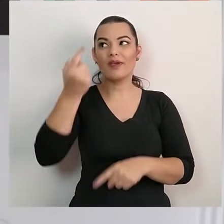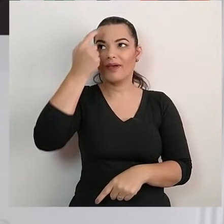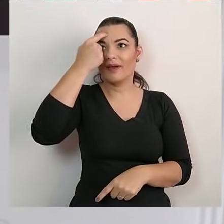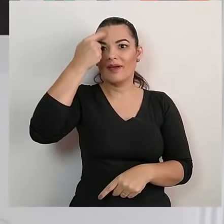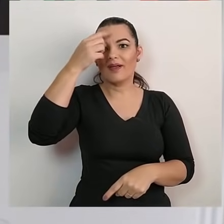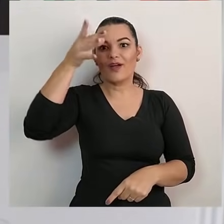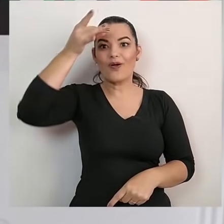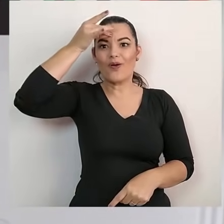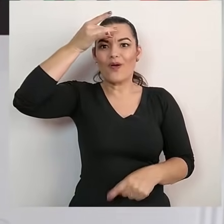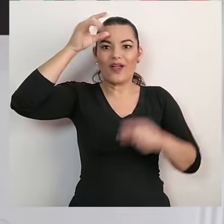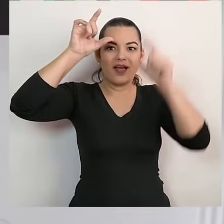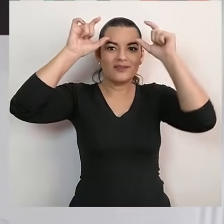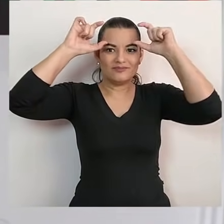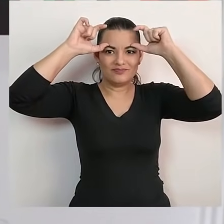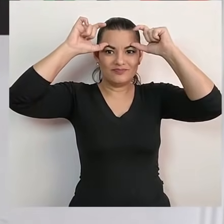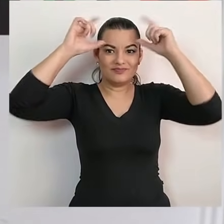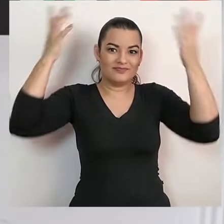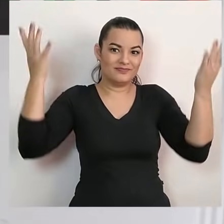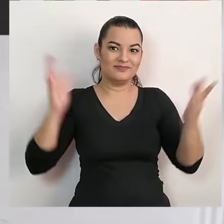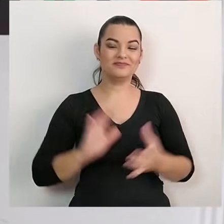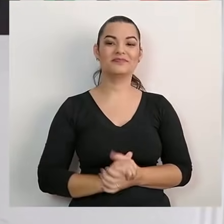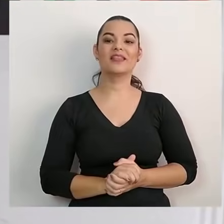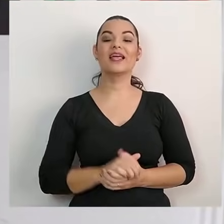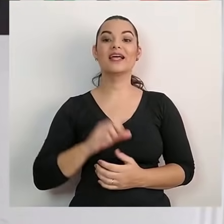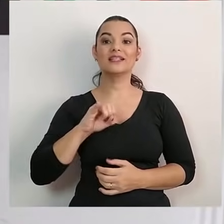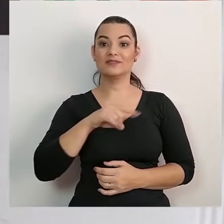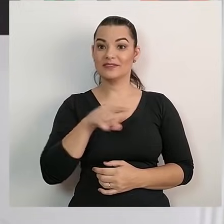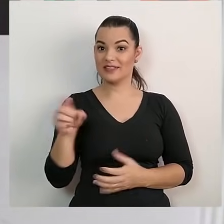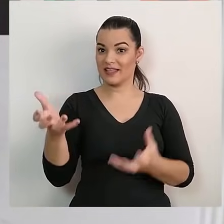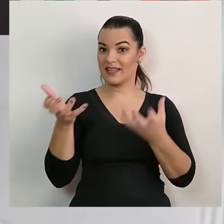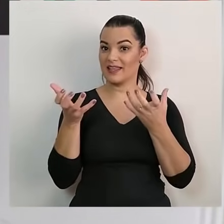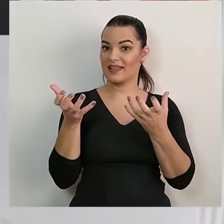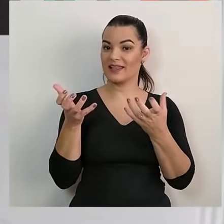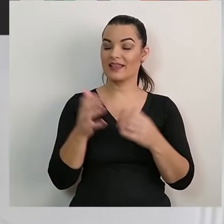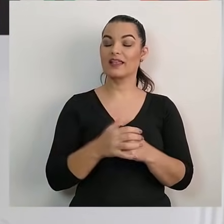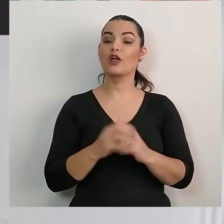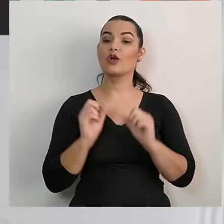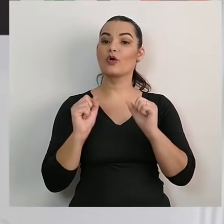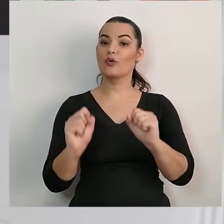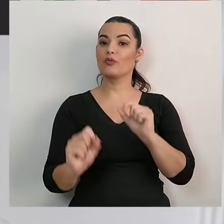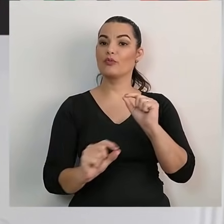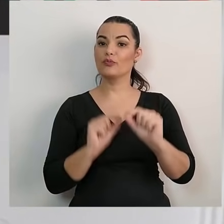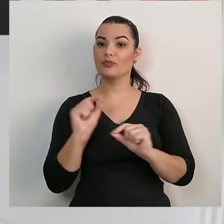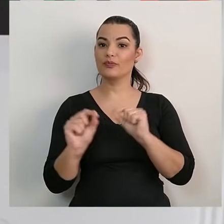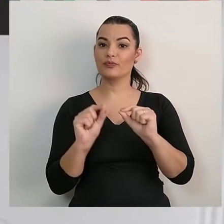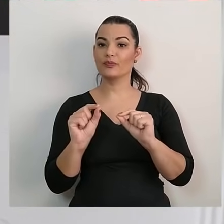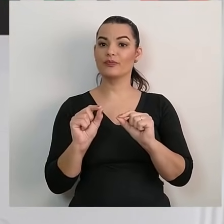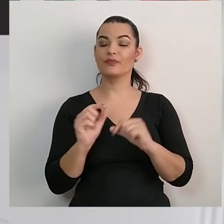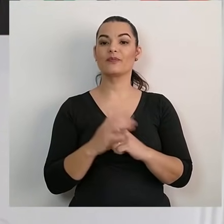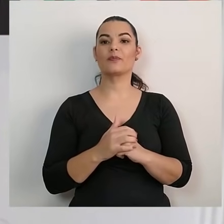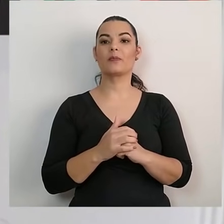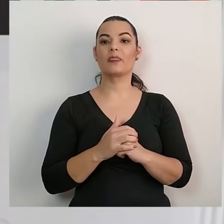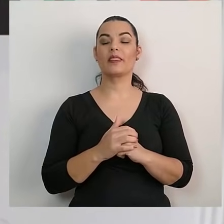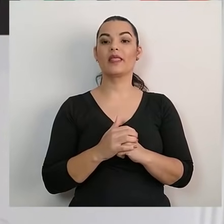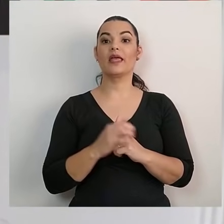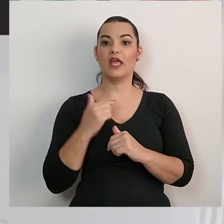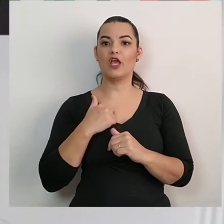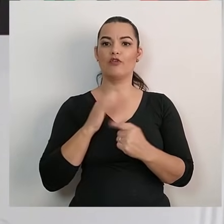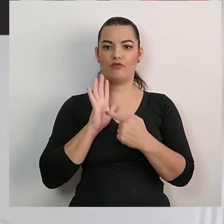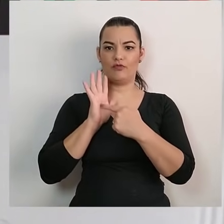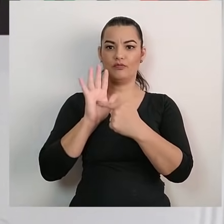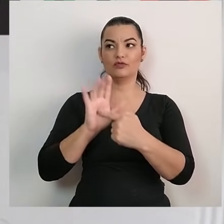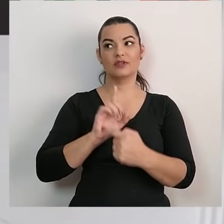está colada na sua testa. Se você quiser, você pode colocar as cartas que eu vou deixar para